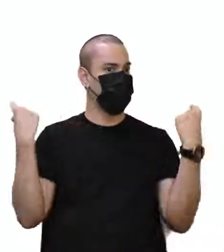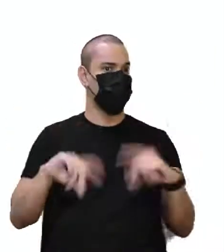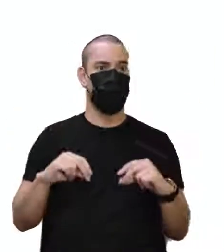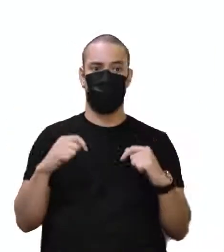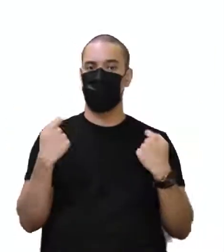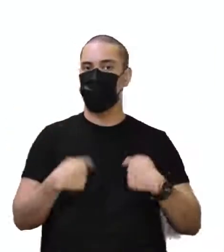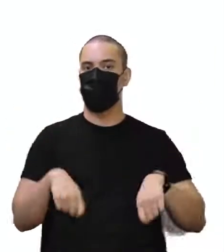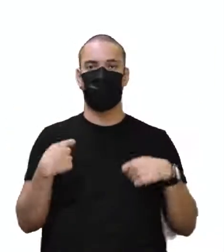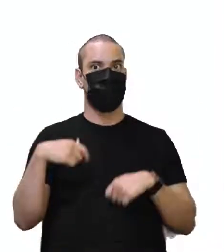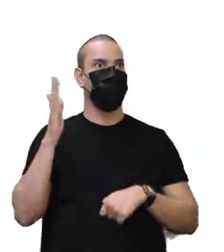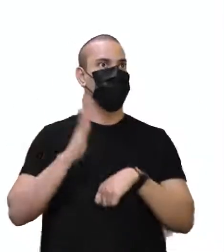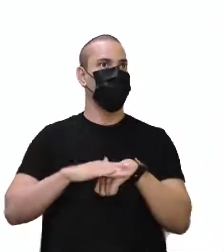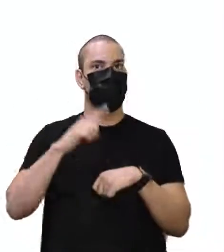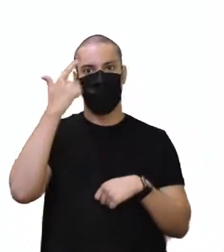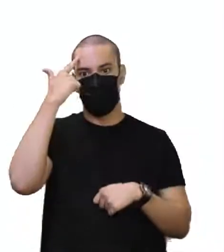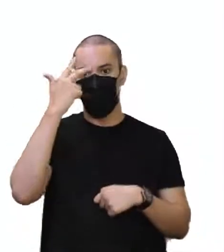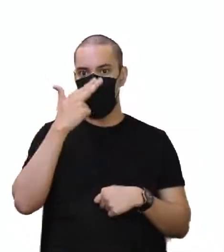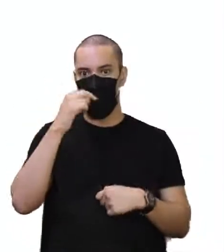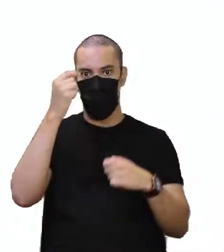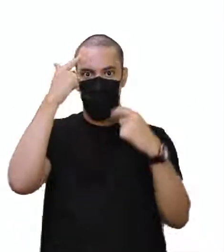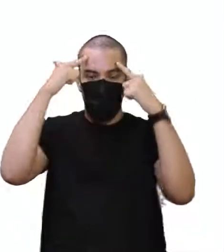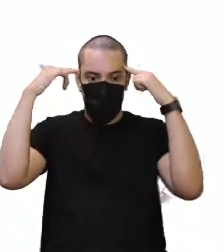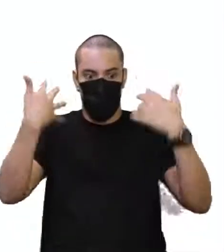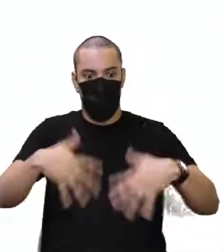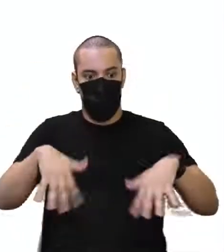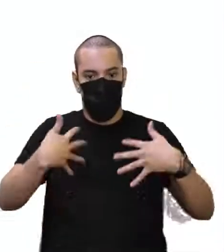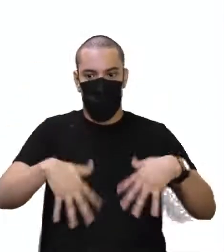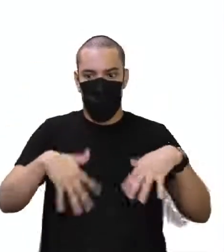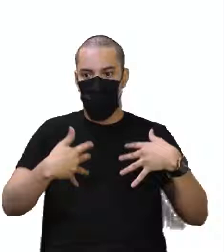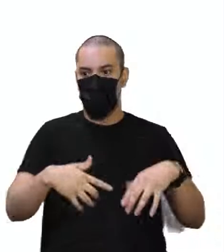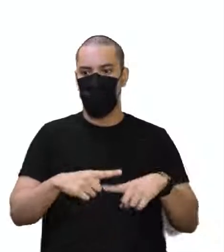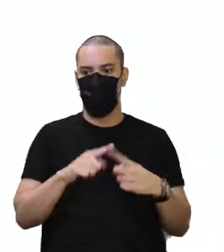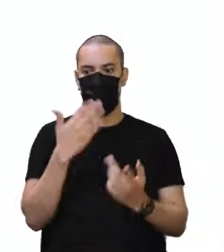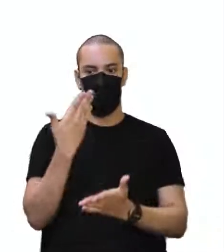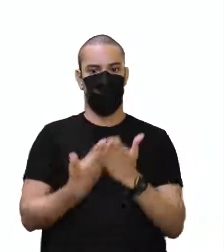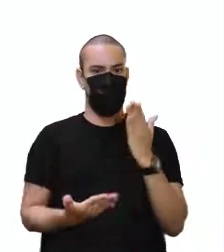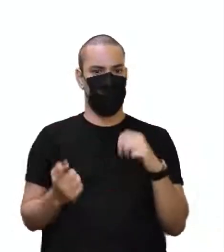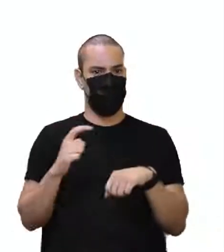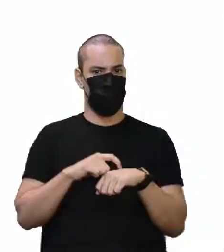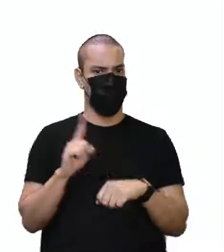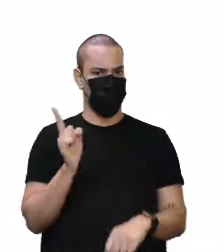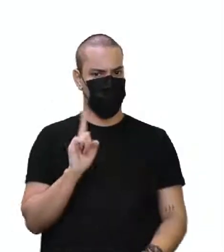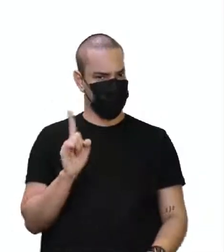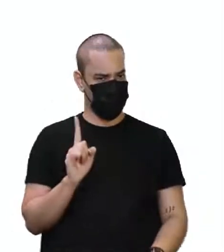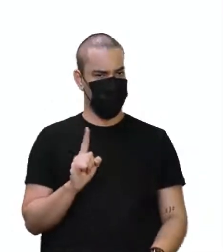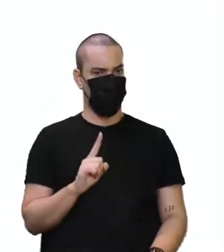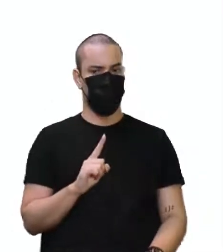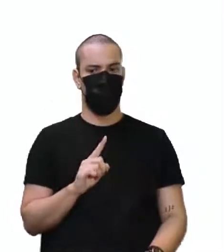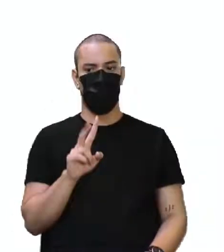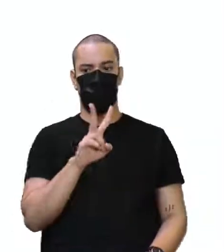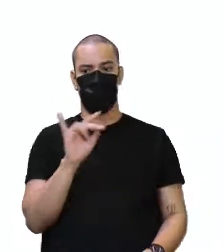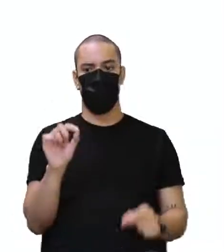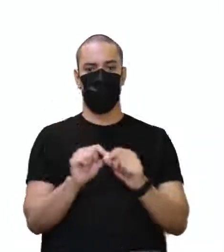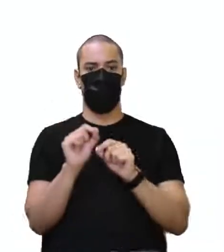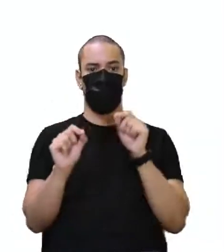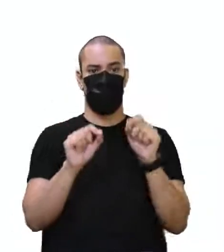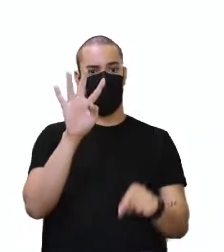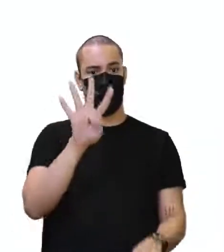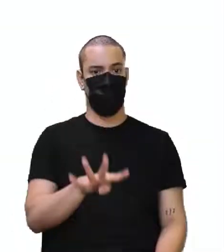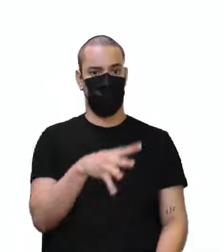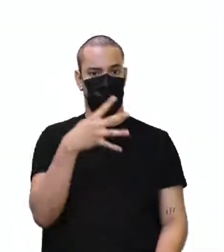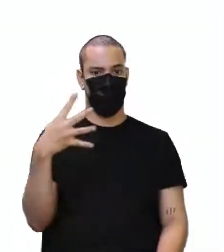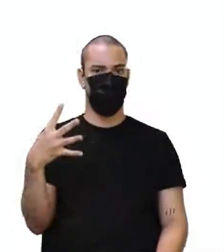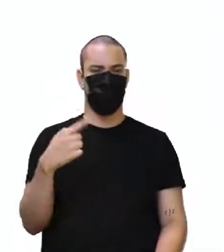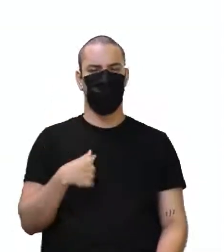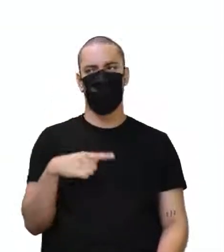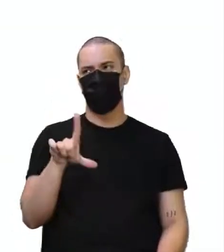trem vai de arrepiar os cabelos, tá bom? Então você não vai ficar perdendo muito tempo, você vai montar esse quadro. Ah, professor, eu